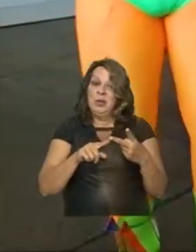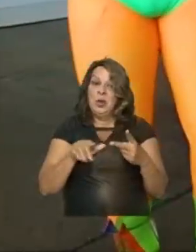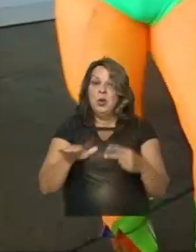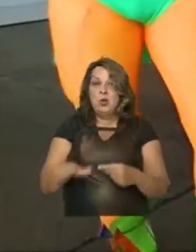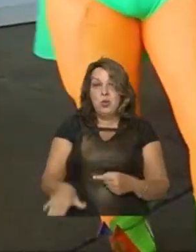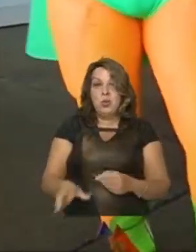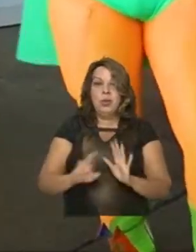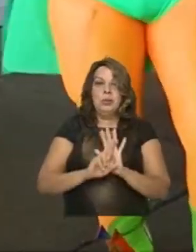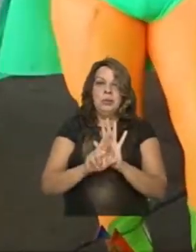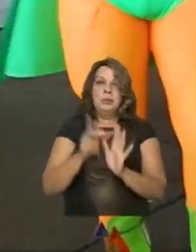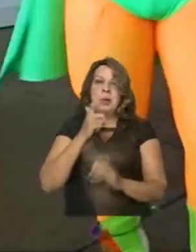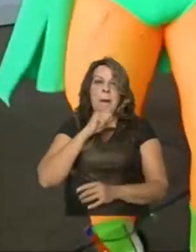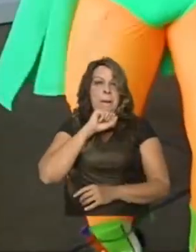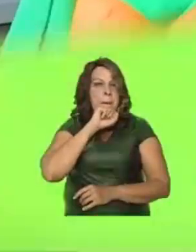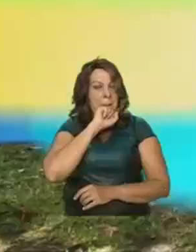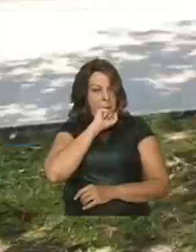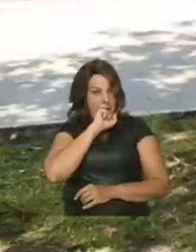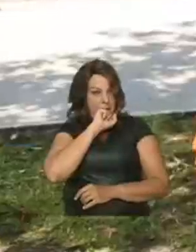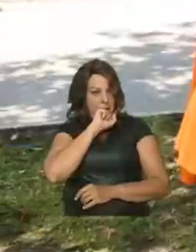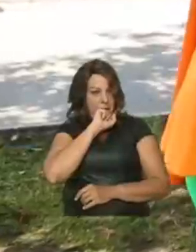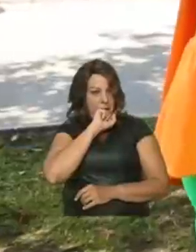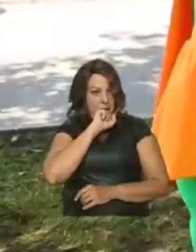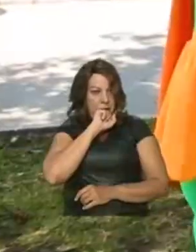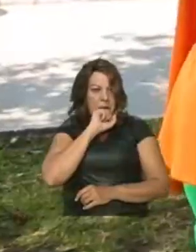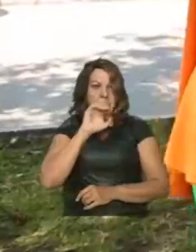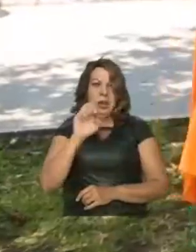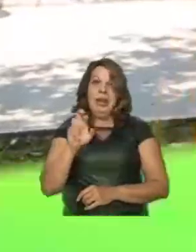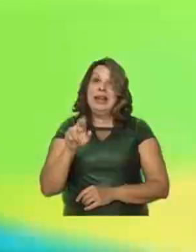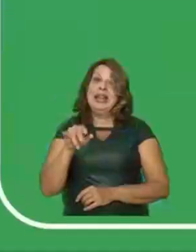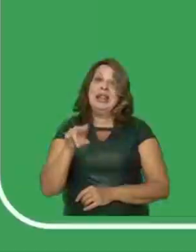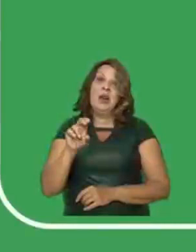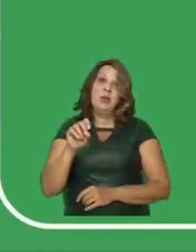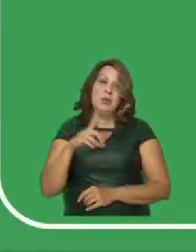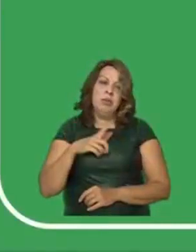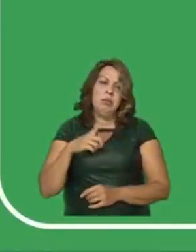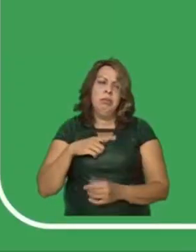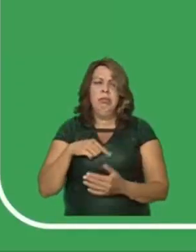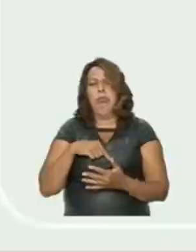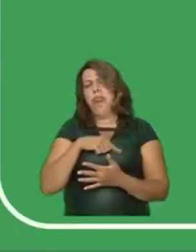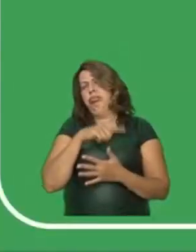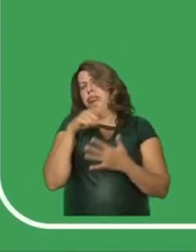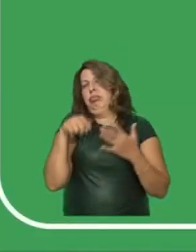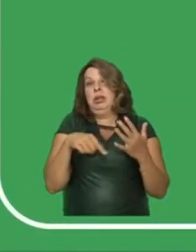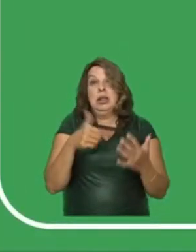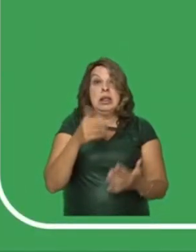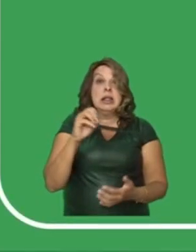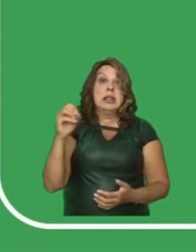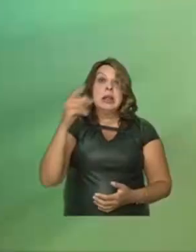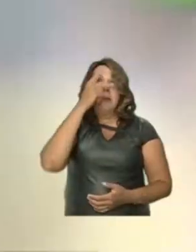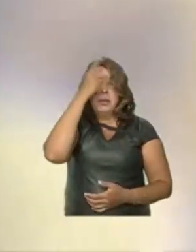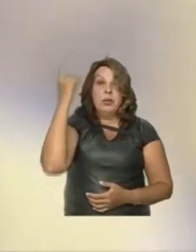menor representado por seu pai, Erijan de Aracaju, e o Erinaldo de Itabaiana. E tivemos mais 100 contemplados no